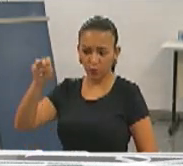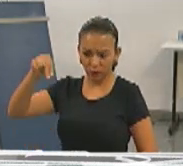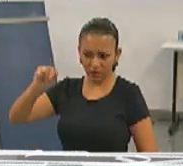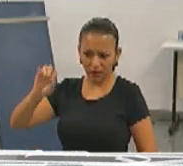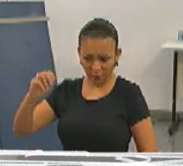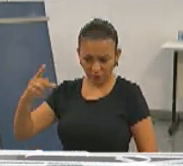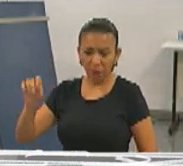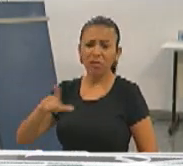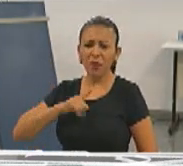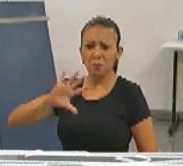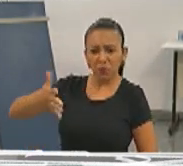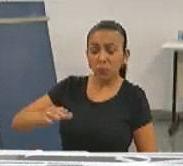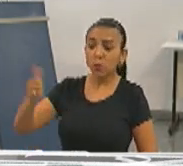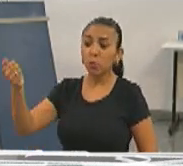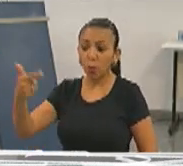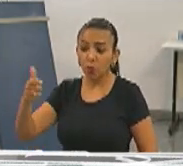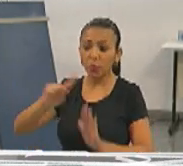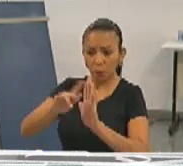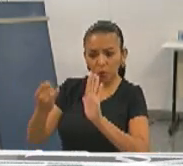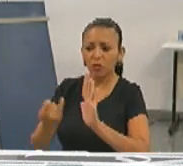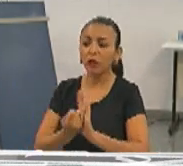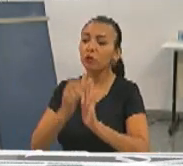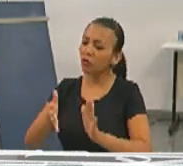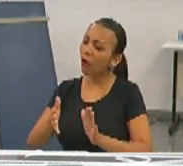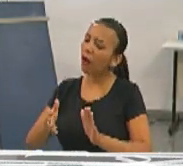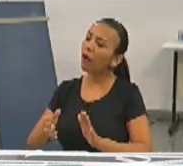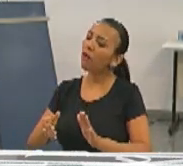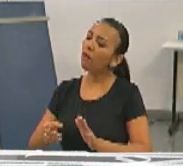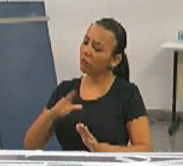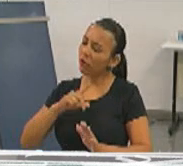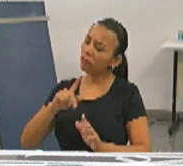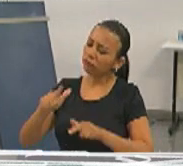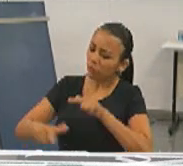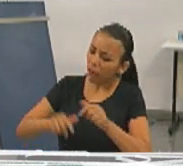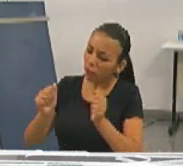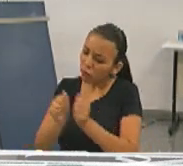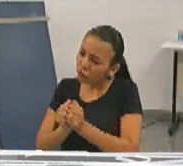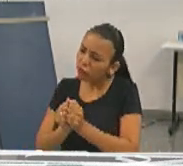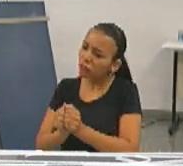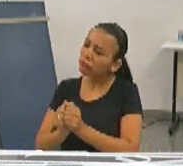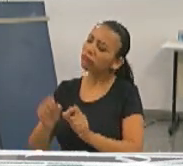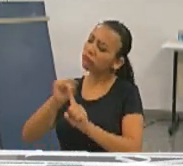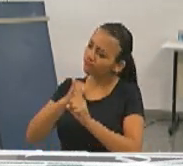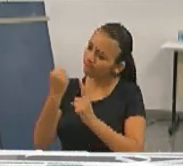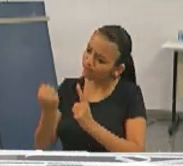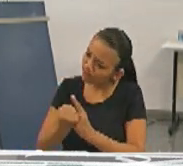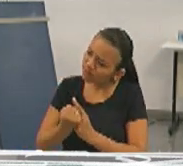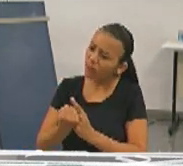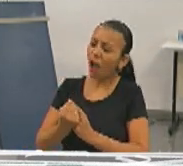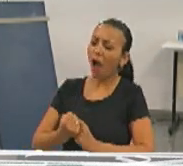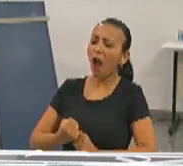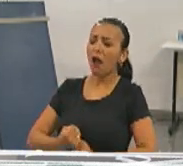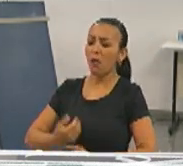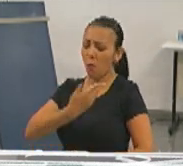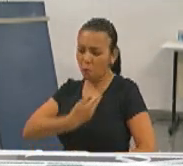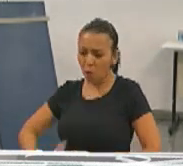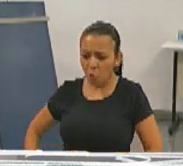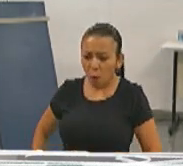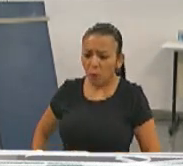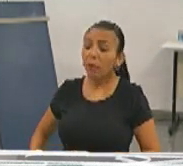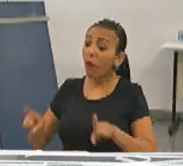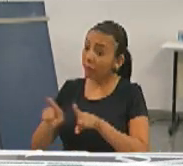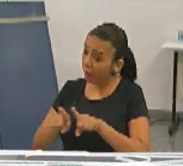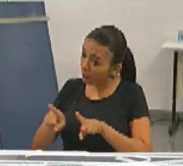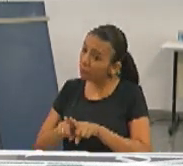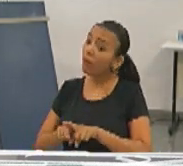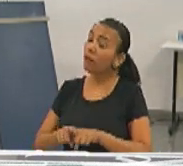de 12 projetos que trabalham já em parceria com a sociedade, com o poder público, instituições, inclusive iniciativa